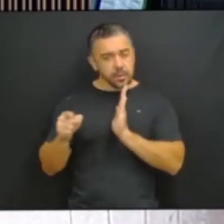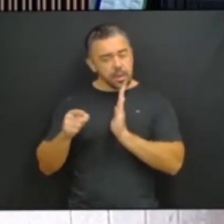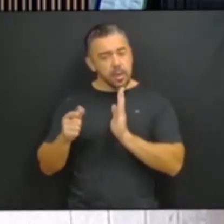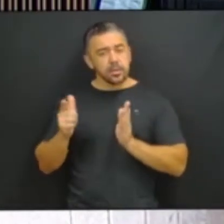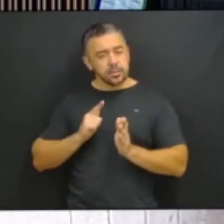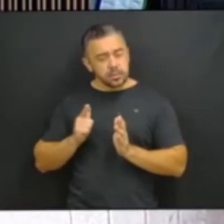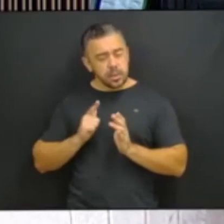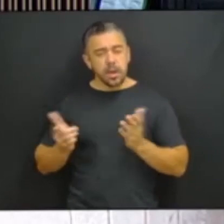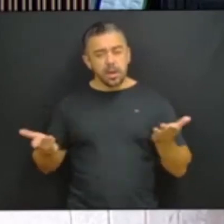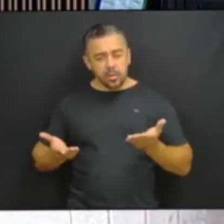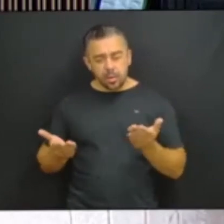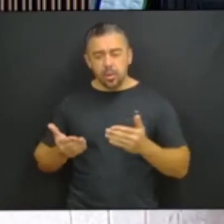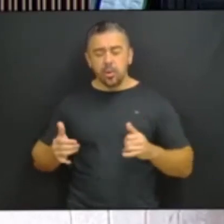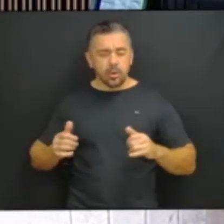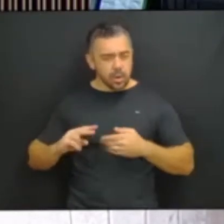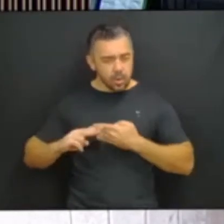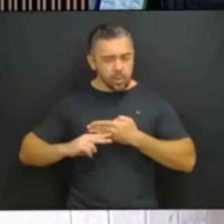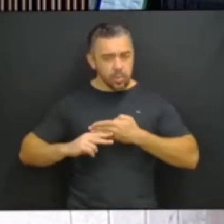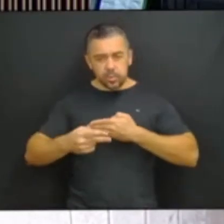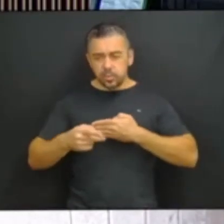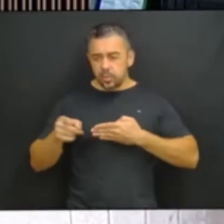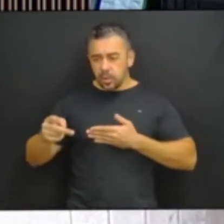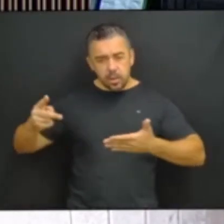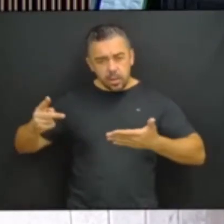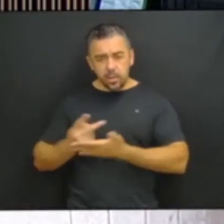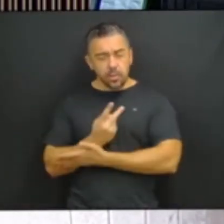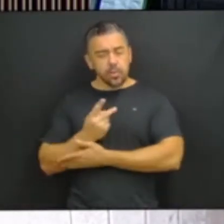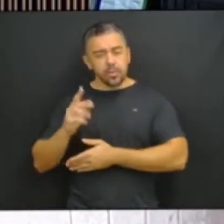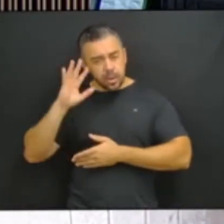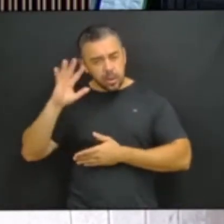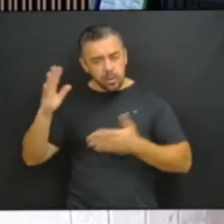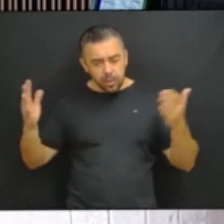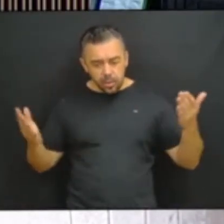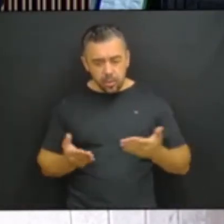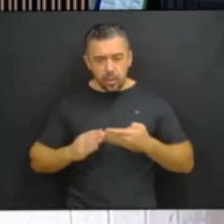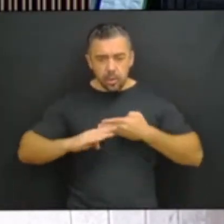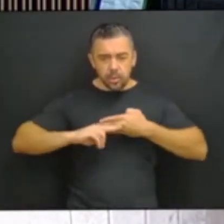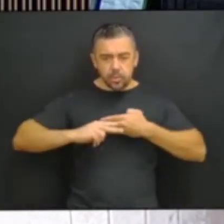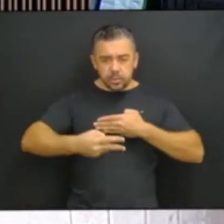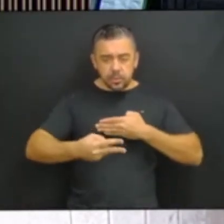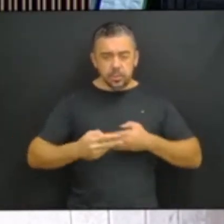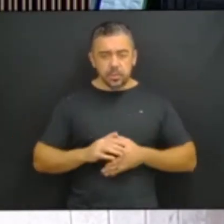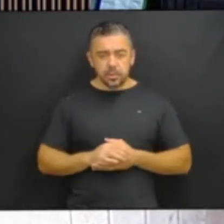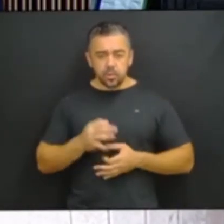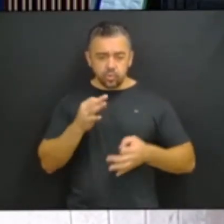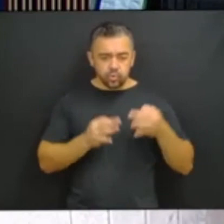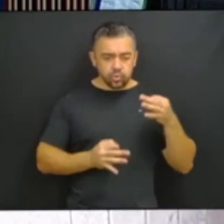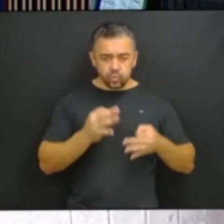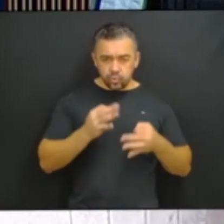como todos quando eram tem que pagar o juiz Justiceiro